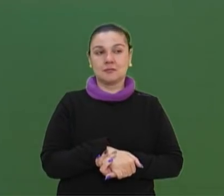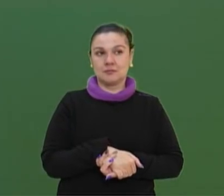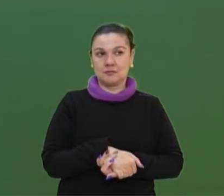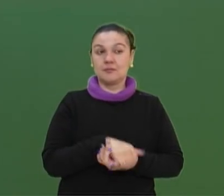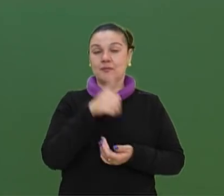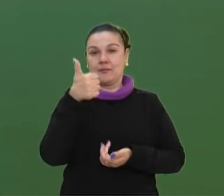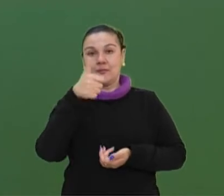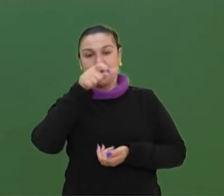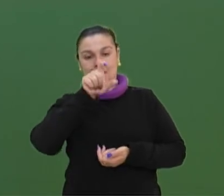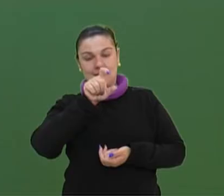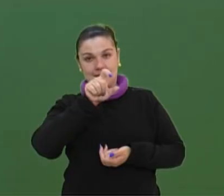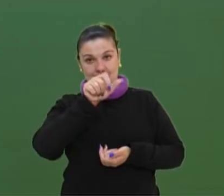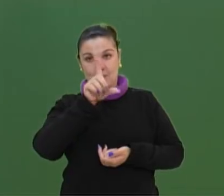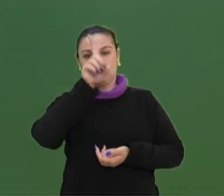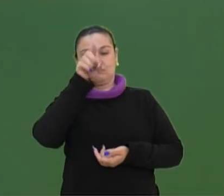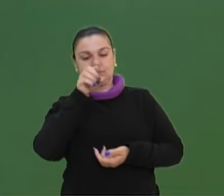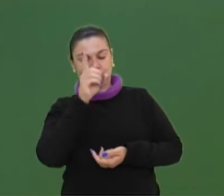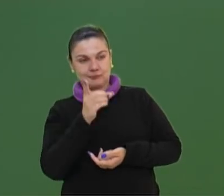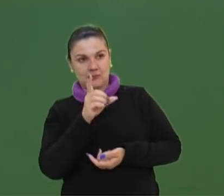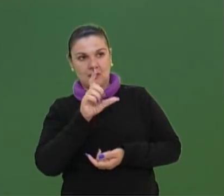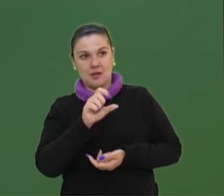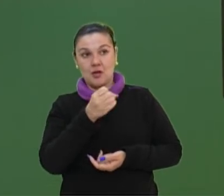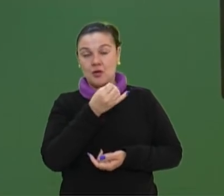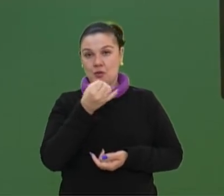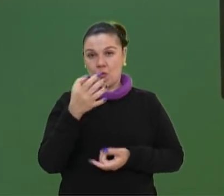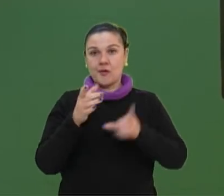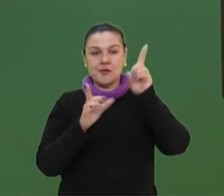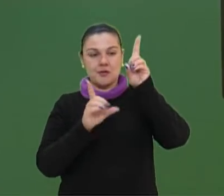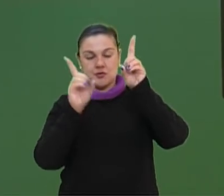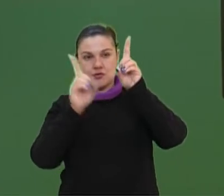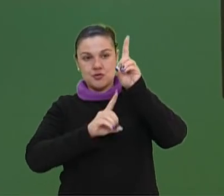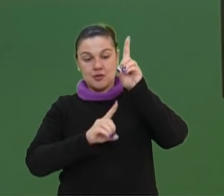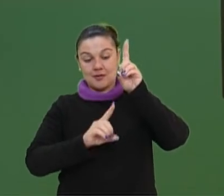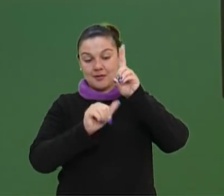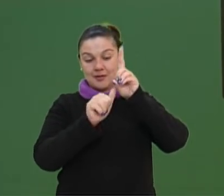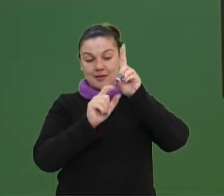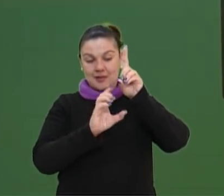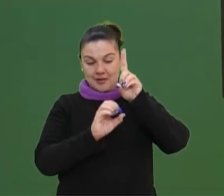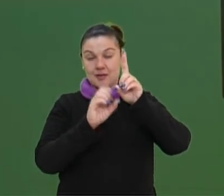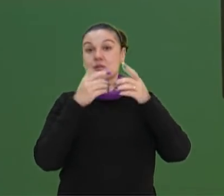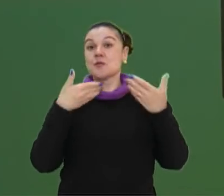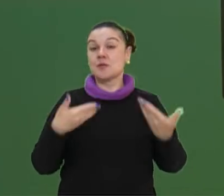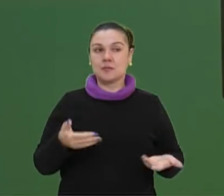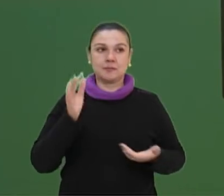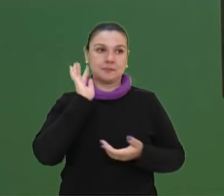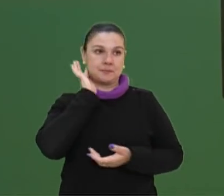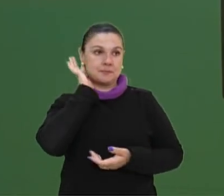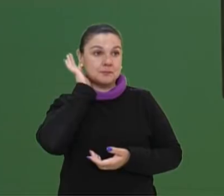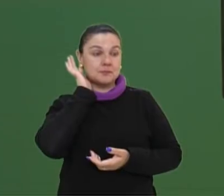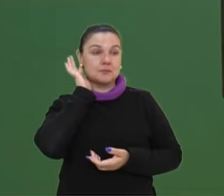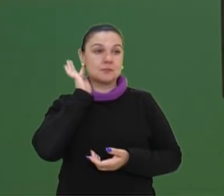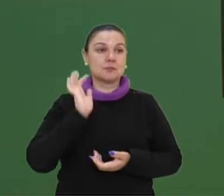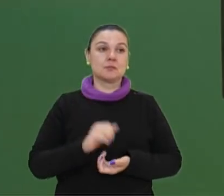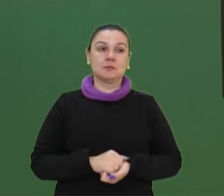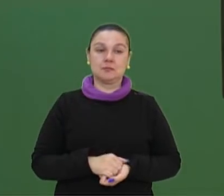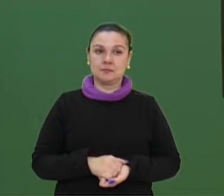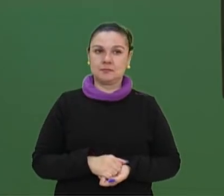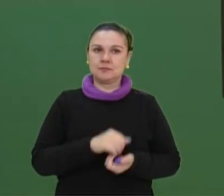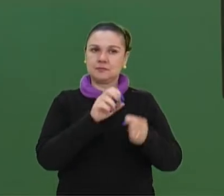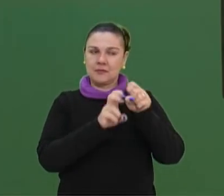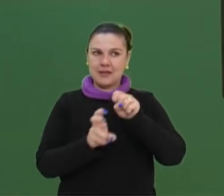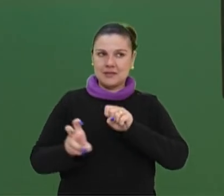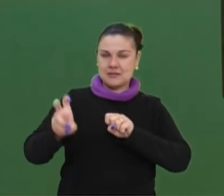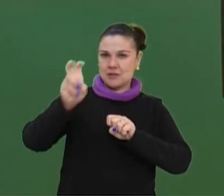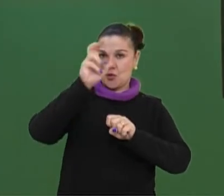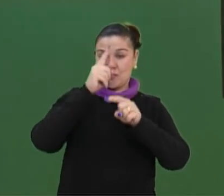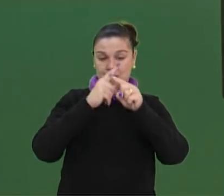decágono que é 10, então a quantidade de diagonais desse decágono é o quíntuplo. O que é